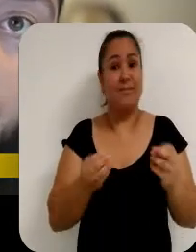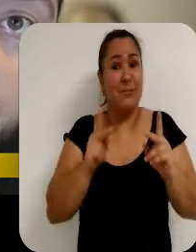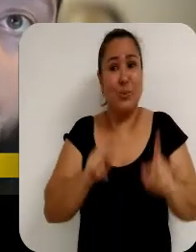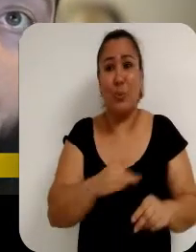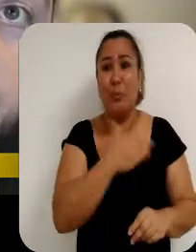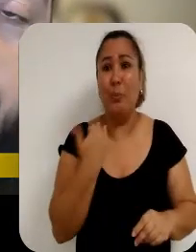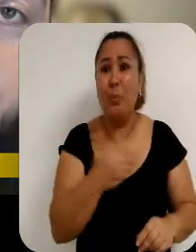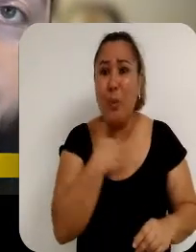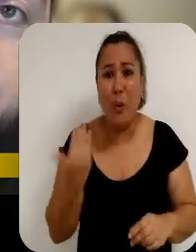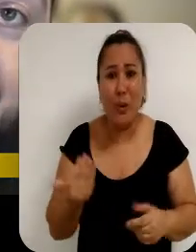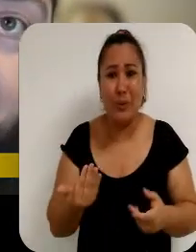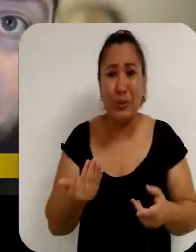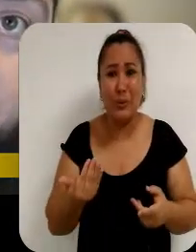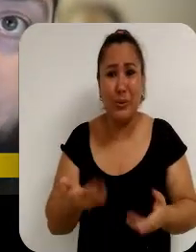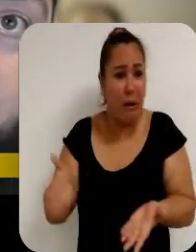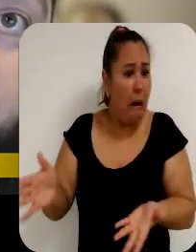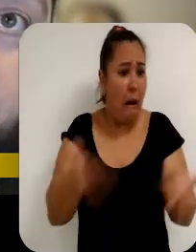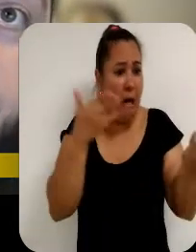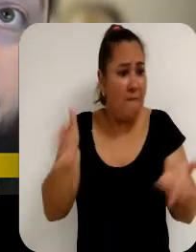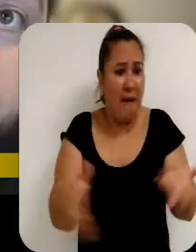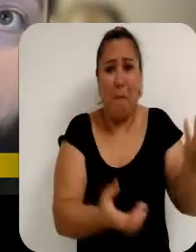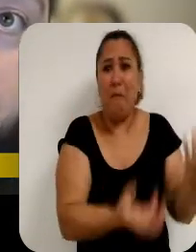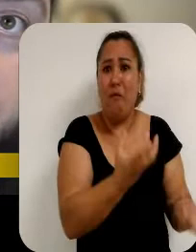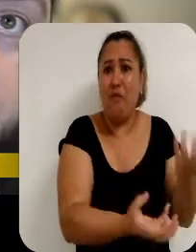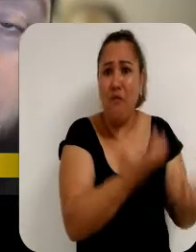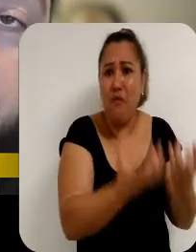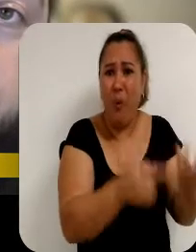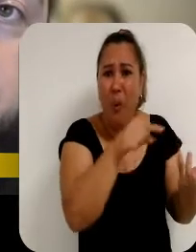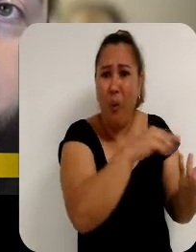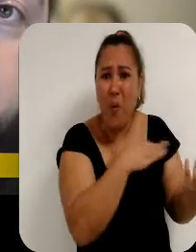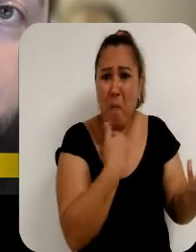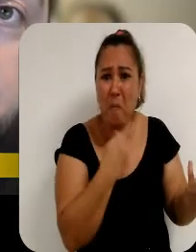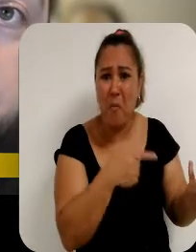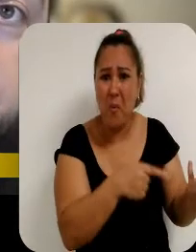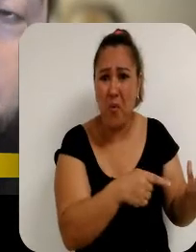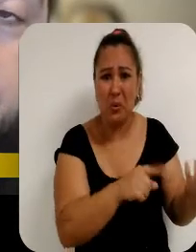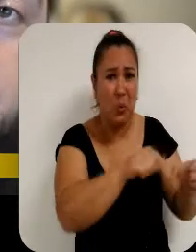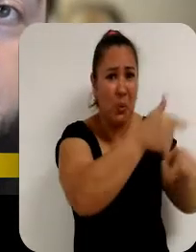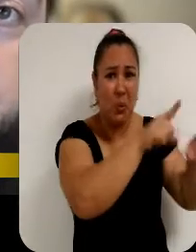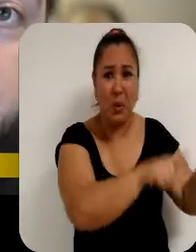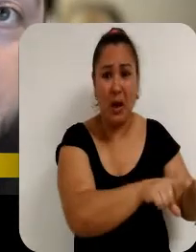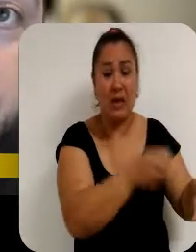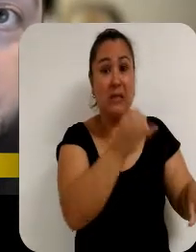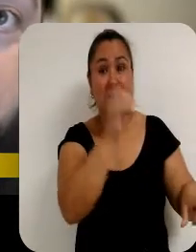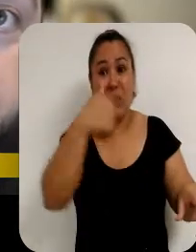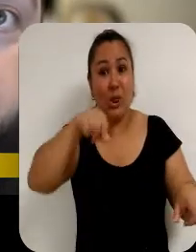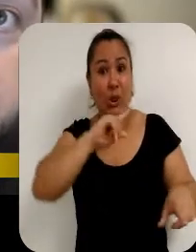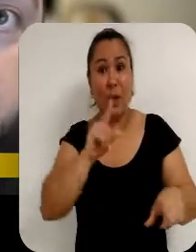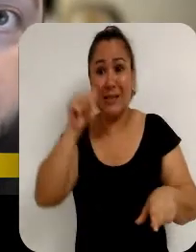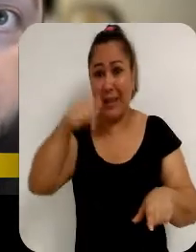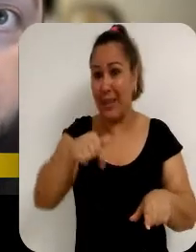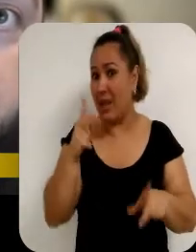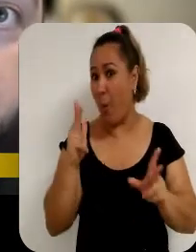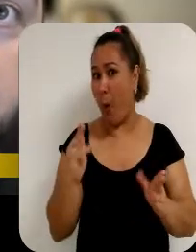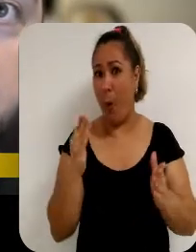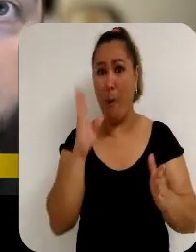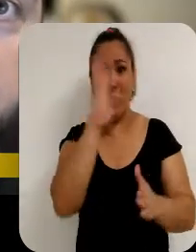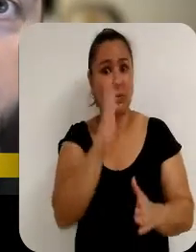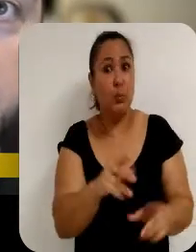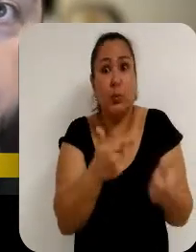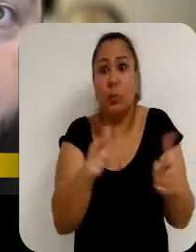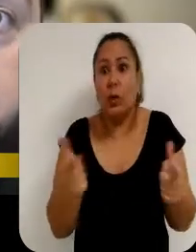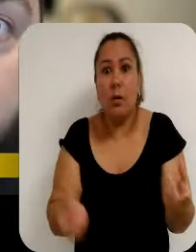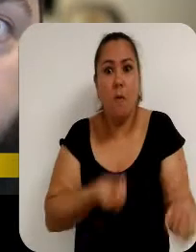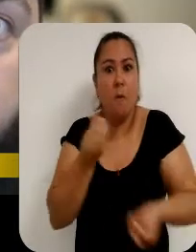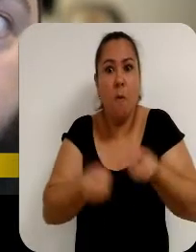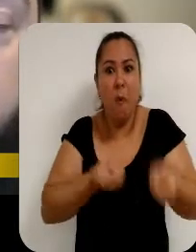lugar. Se a gente chegar nesse número de casos aqui, a gente não tem para onde transportar esses corpos.